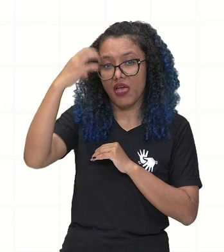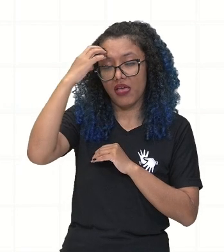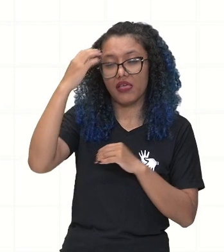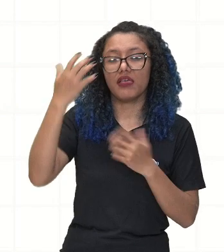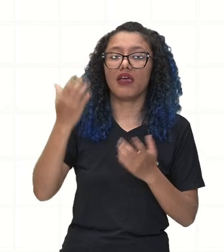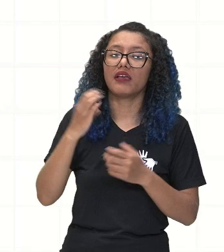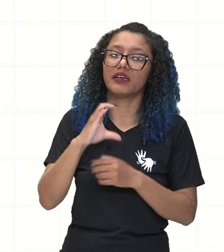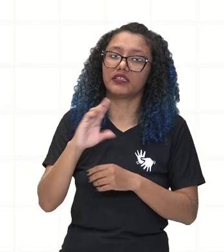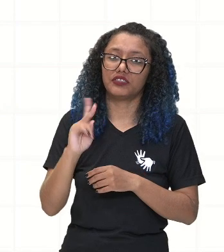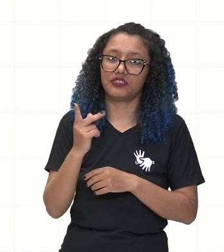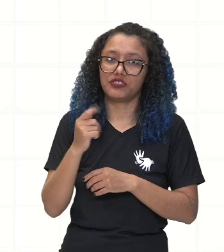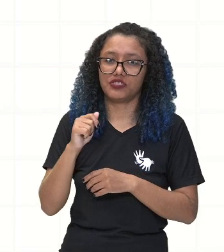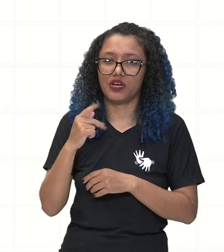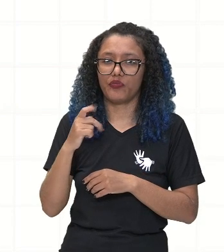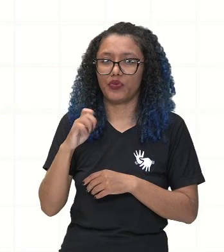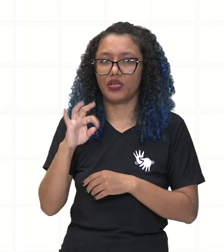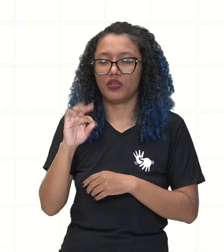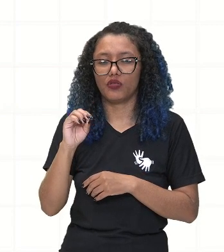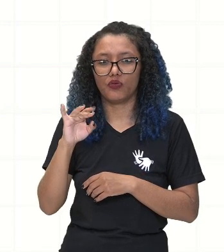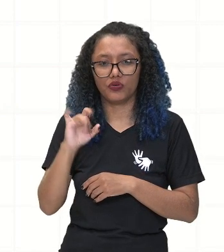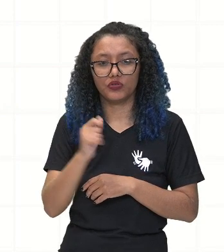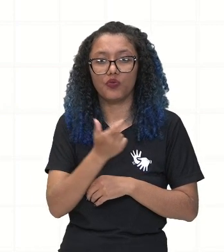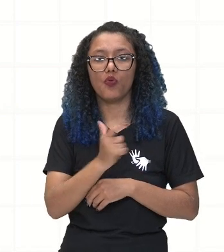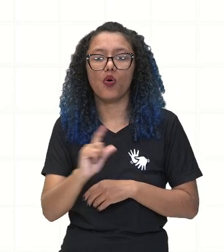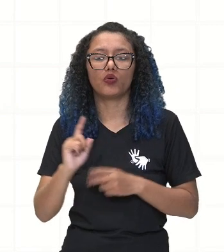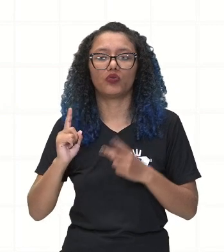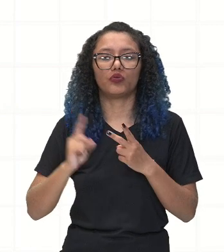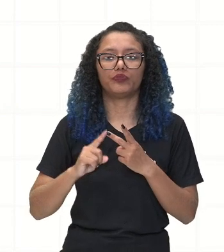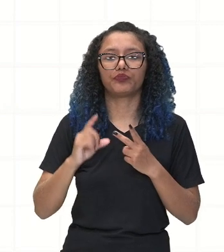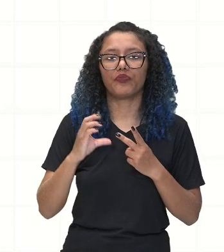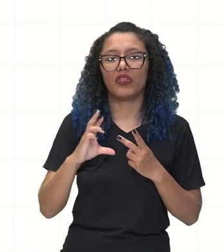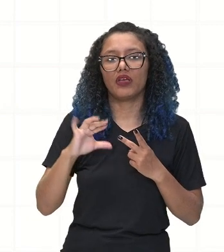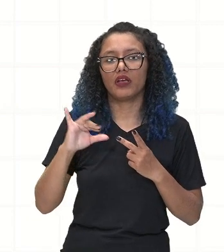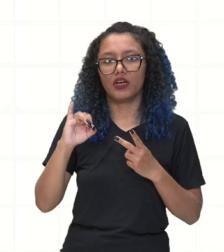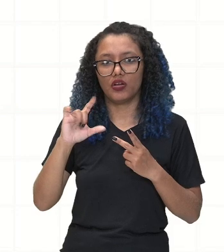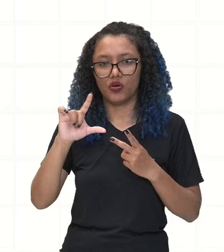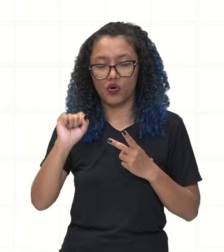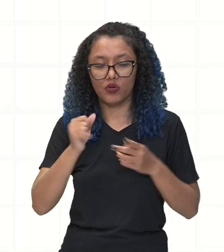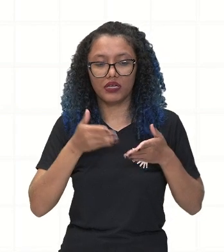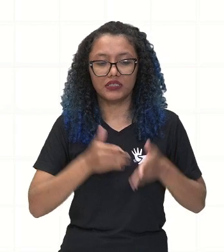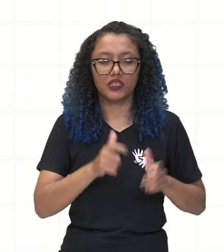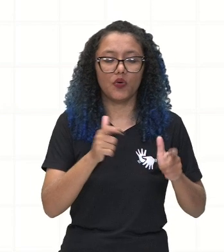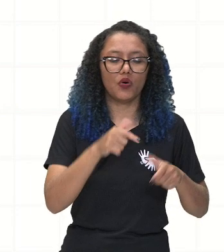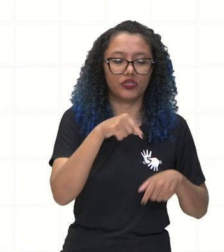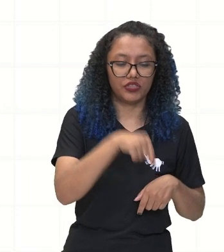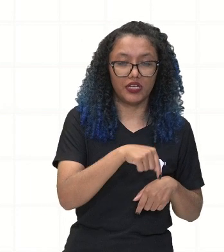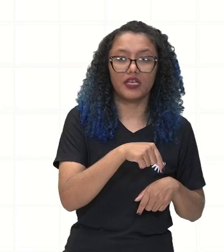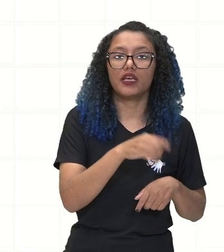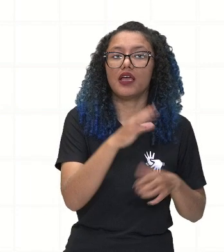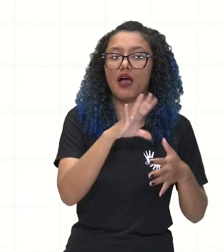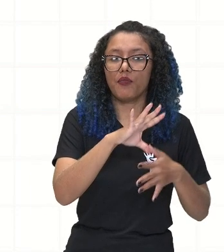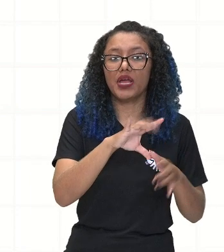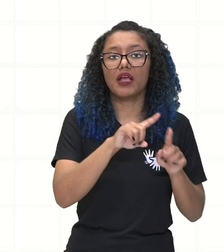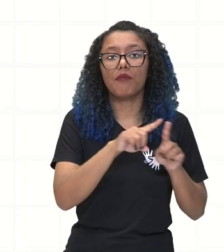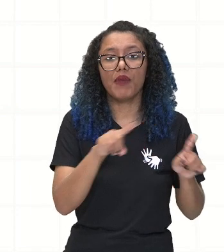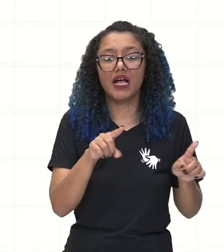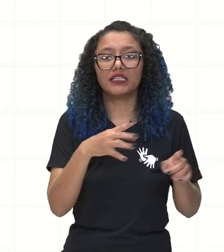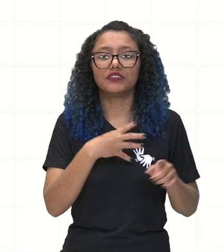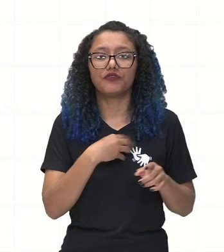Os crioulos eram colonos nascidos na América, mas descendentes de espanhóis, que